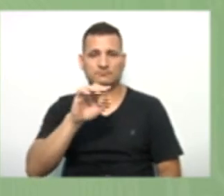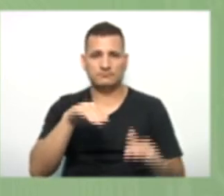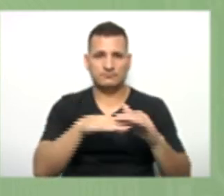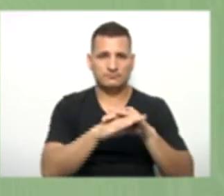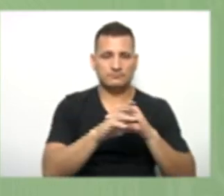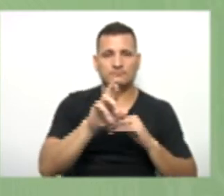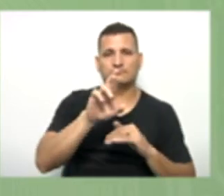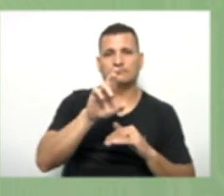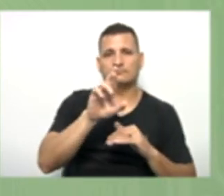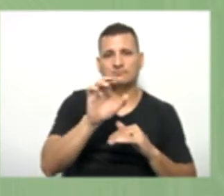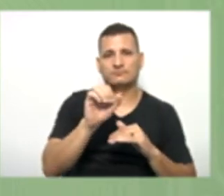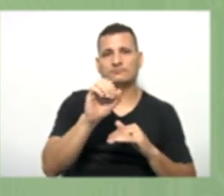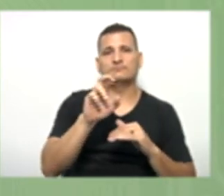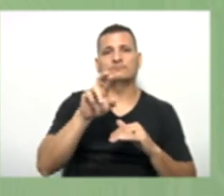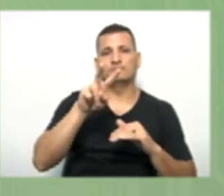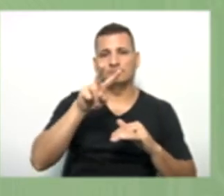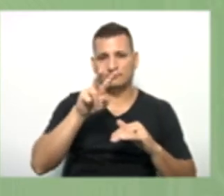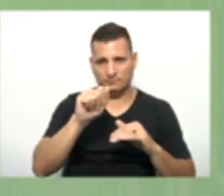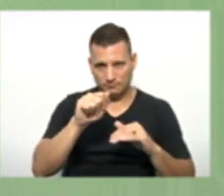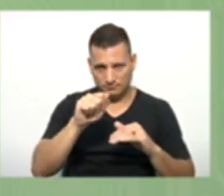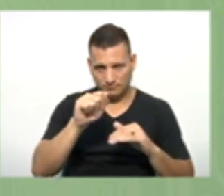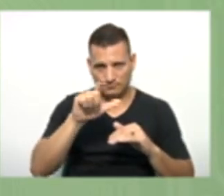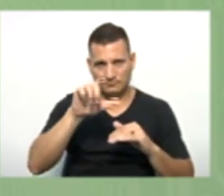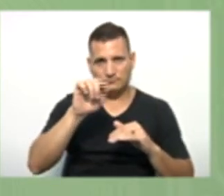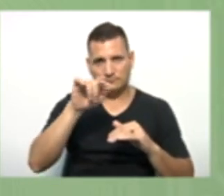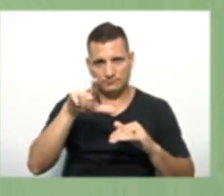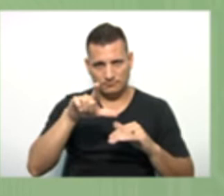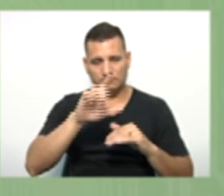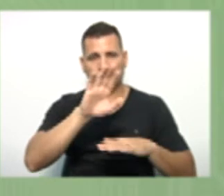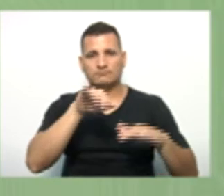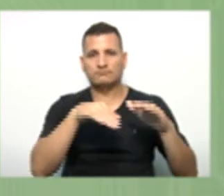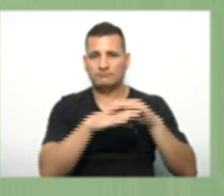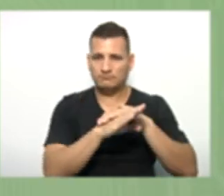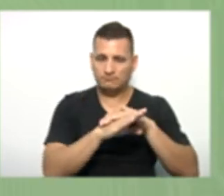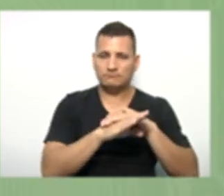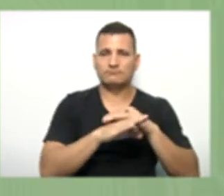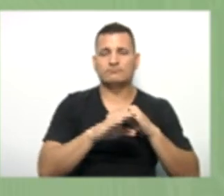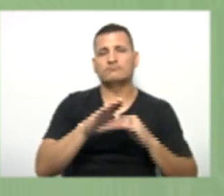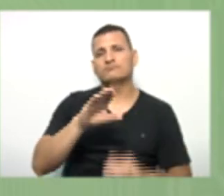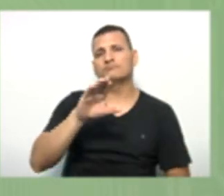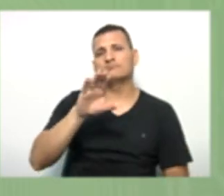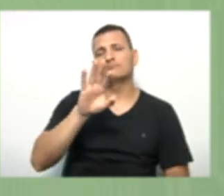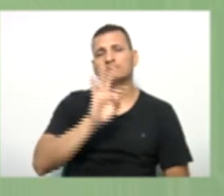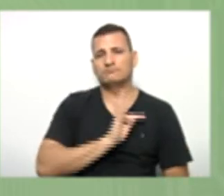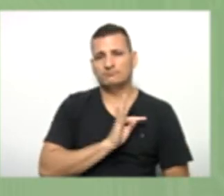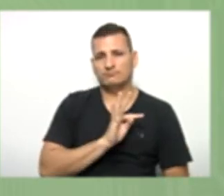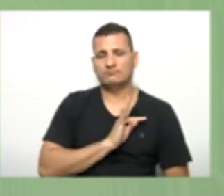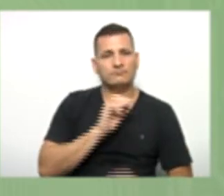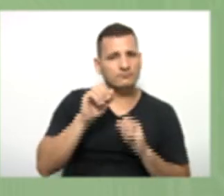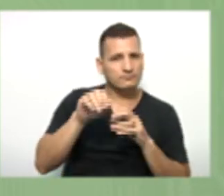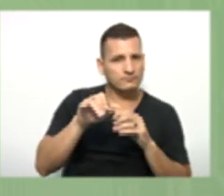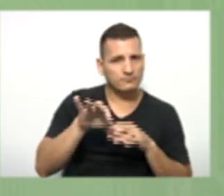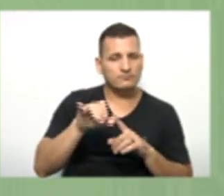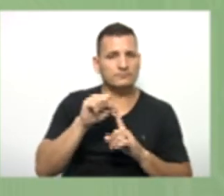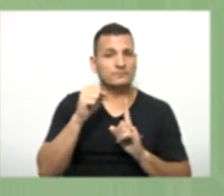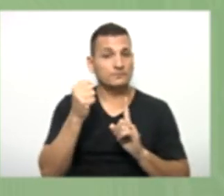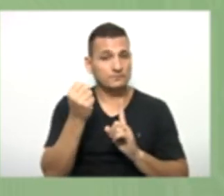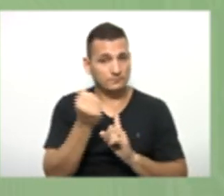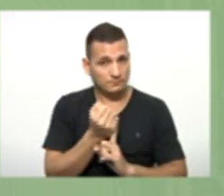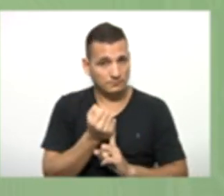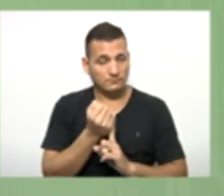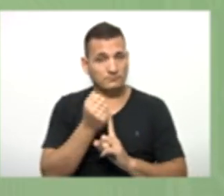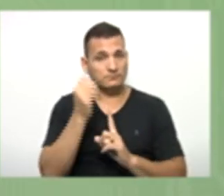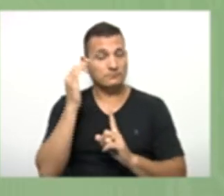legal, reserva de assistência técnica educacional e social, respeitando